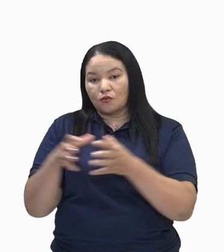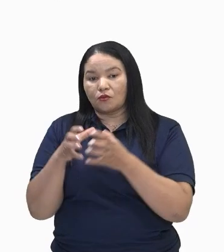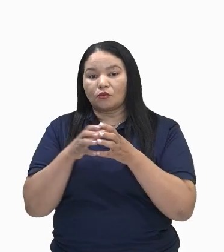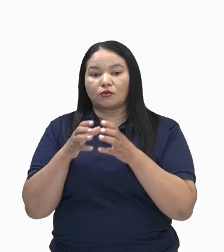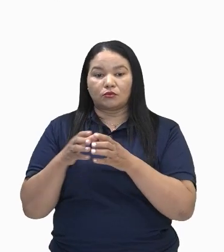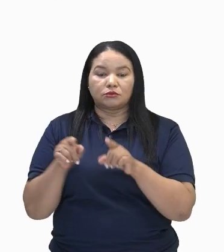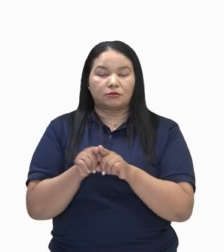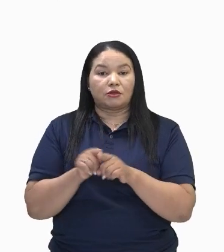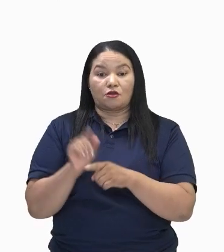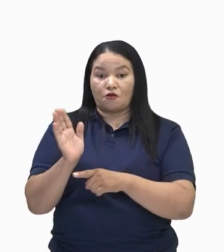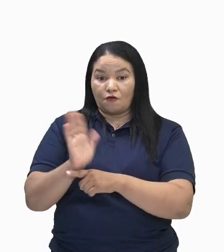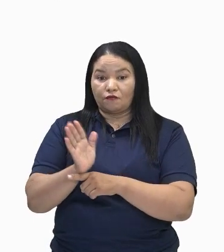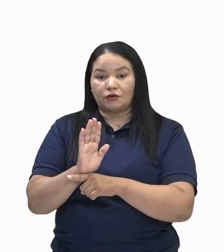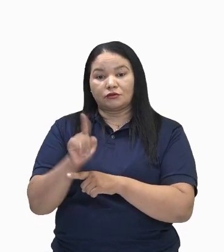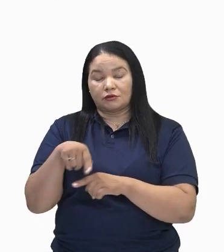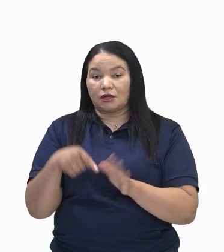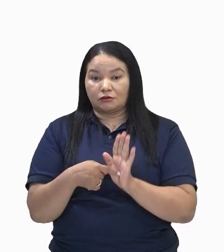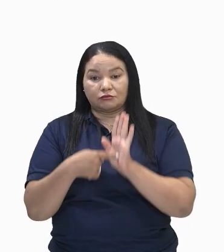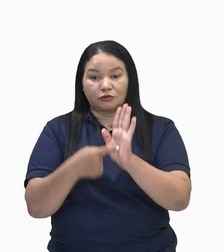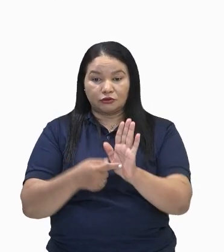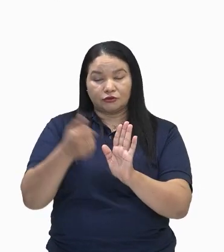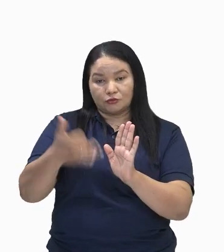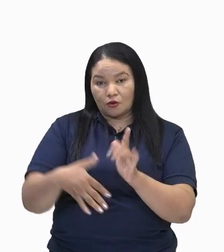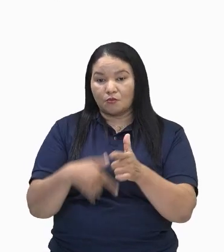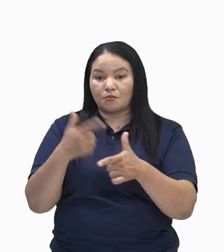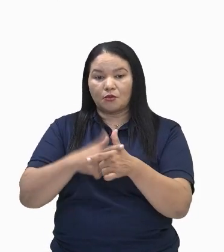seja eficaz em expor o problema, ele poderia